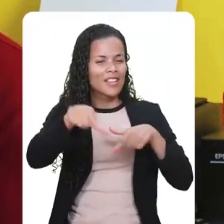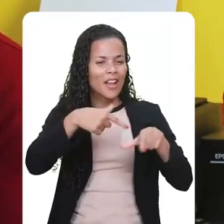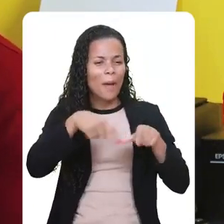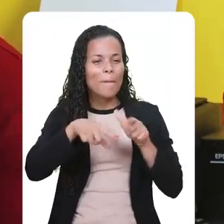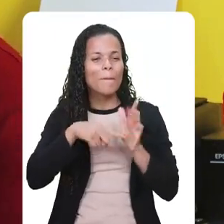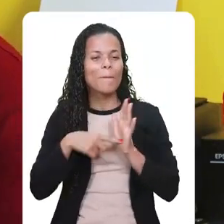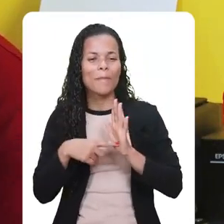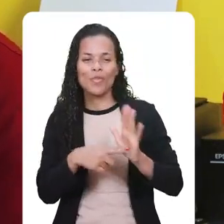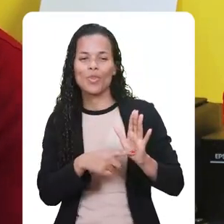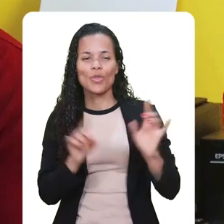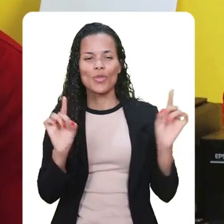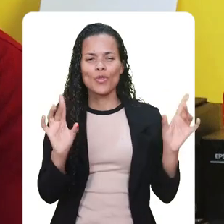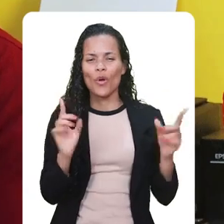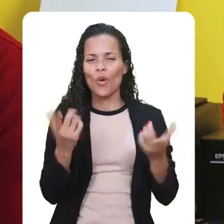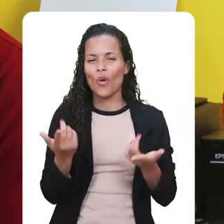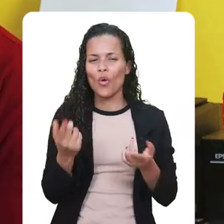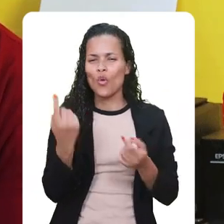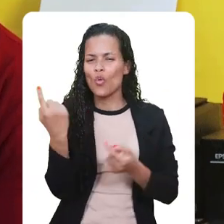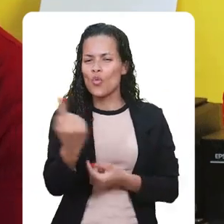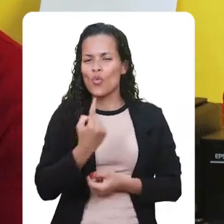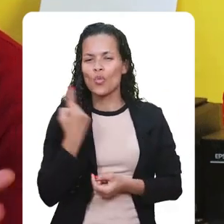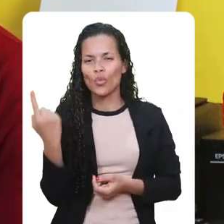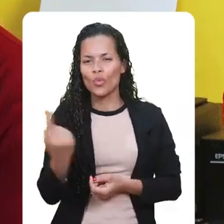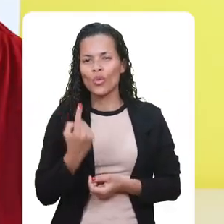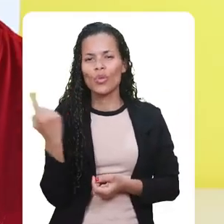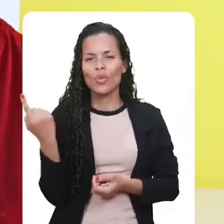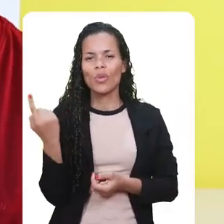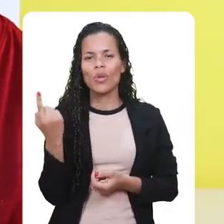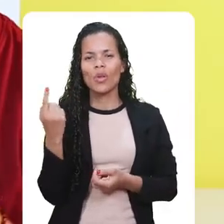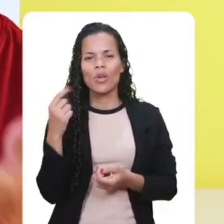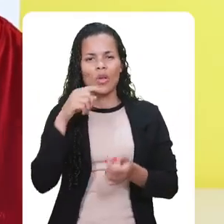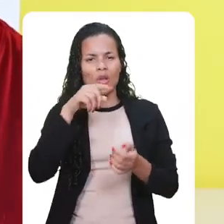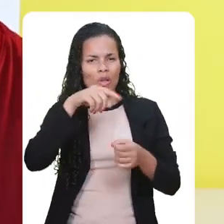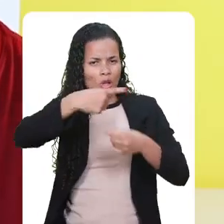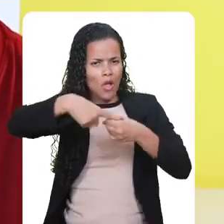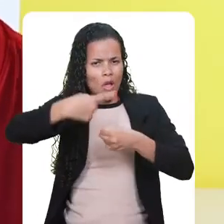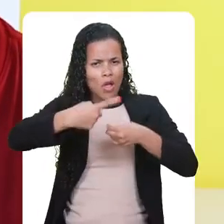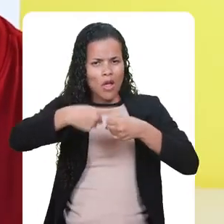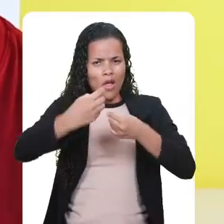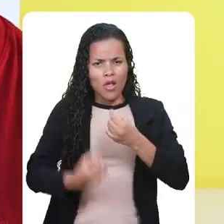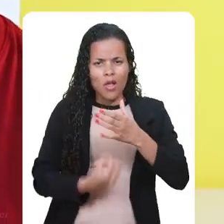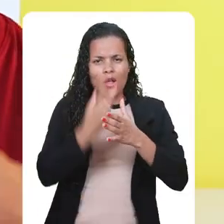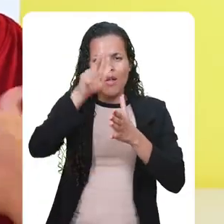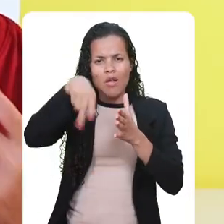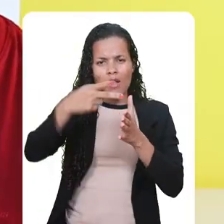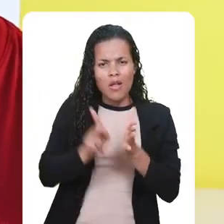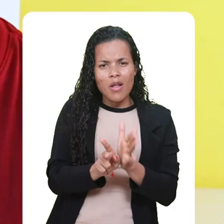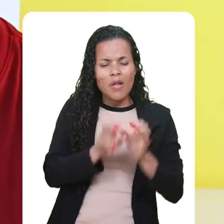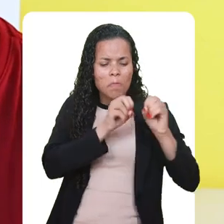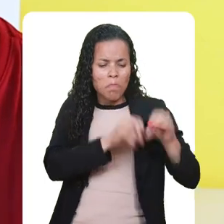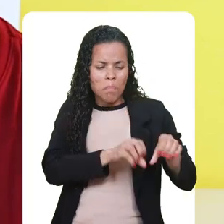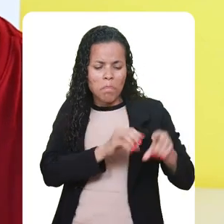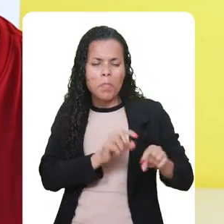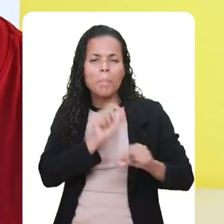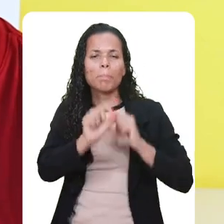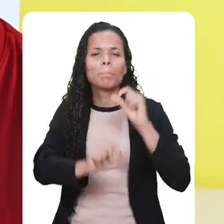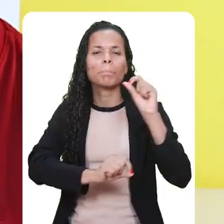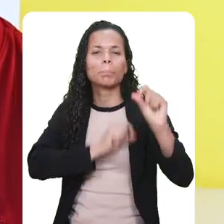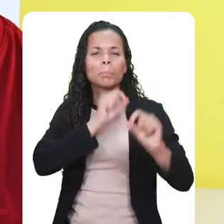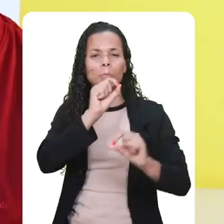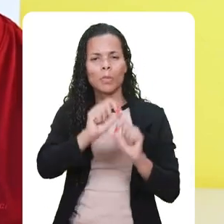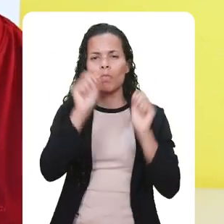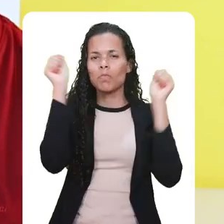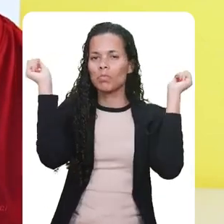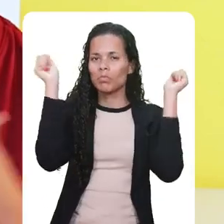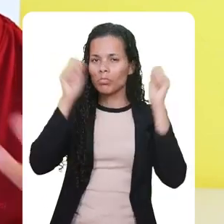esses trabalhos sejam não só único, que o próprio município em si crie projetos educacionais para